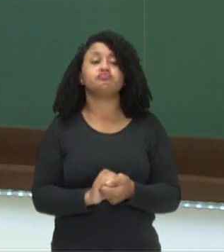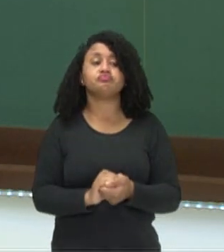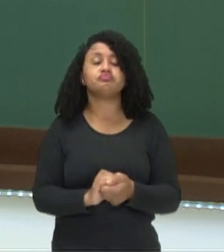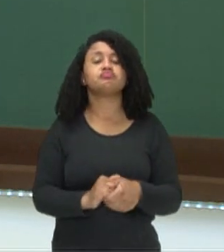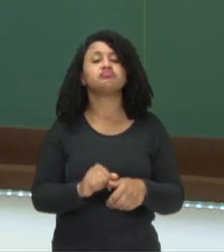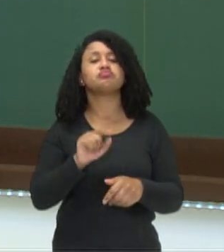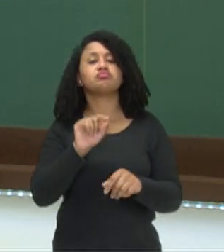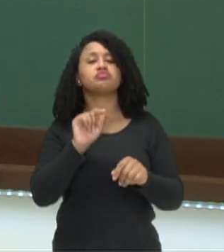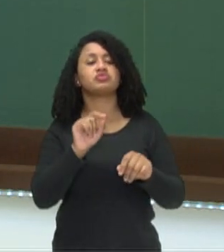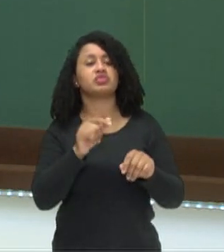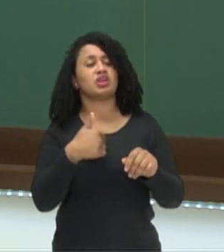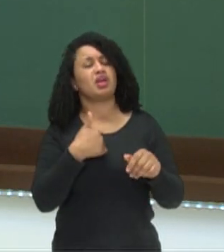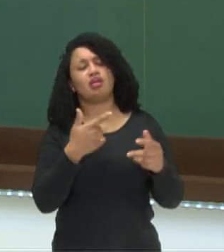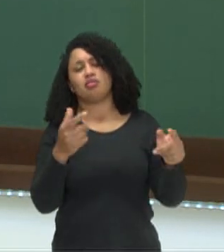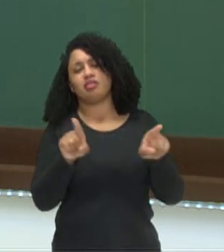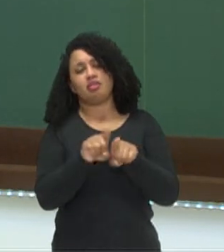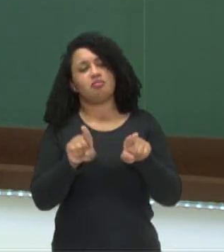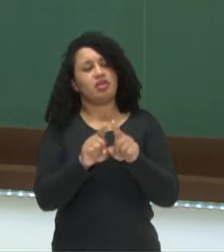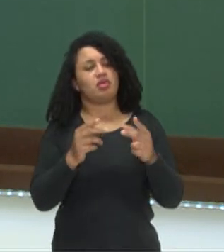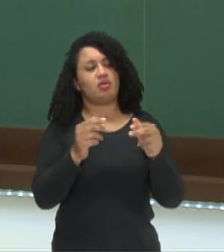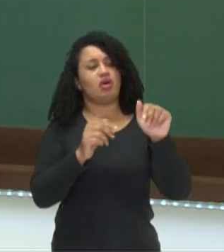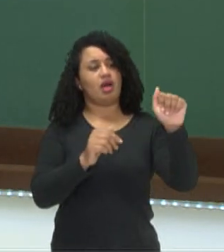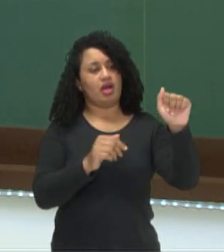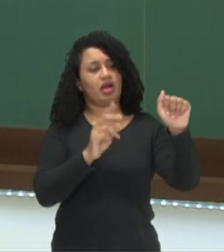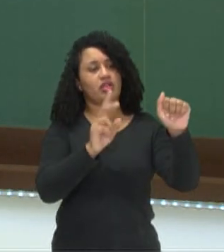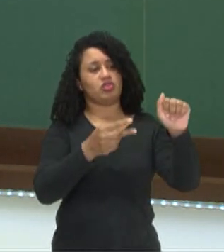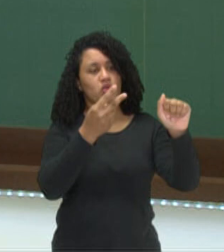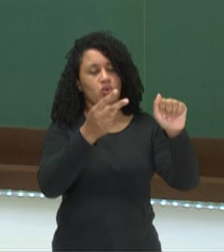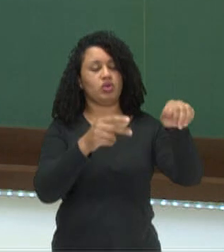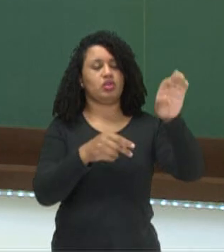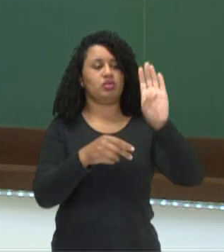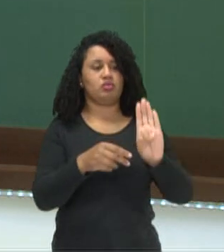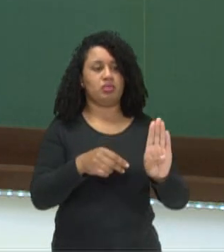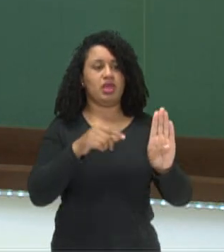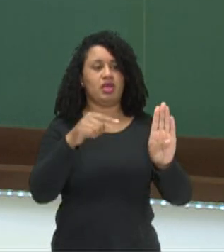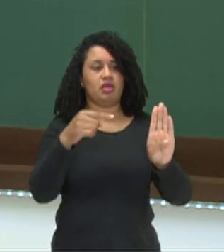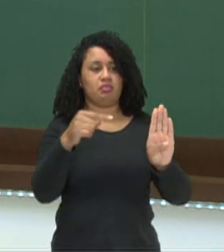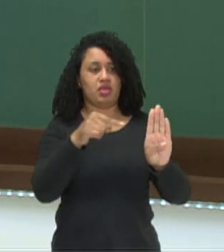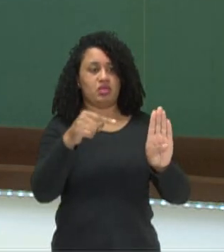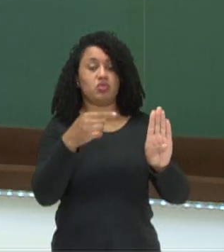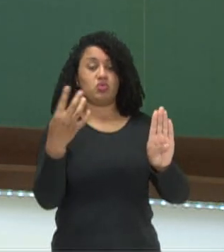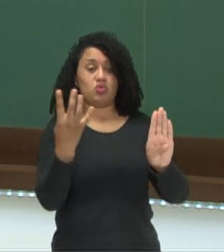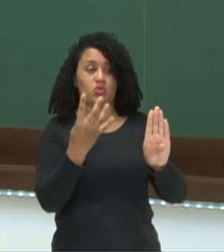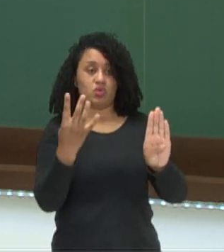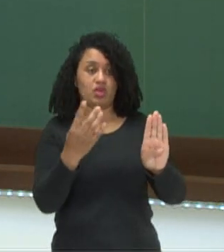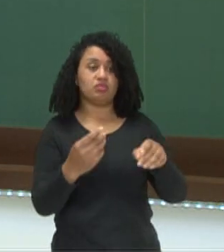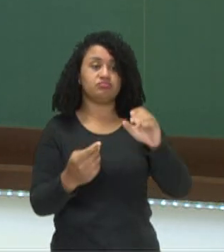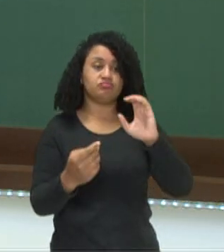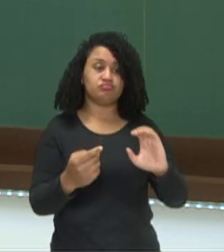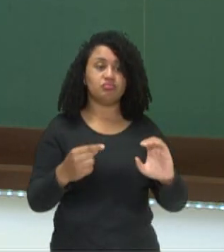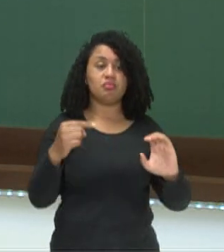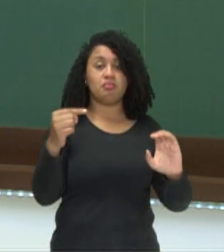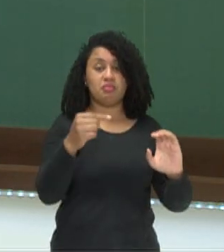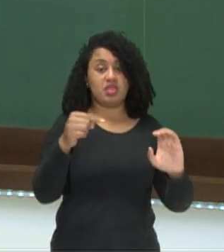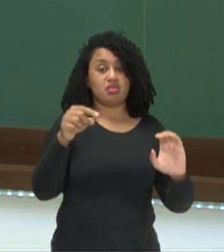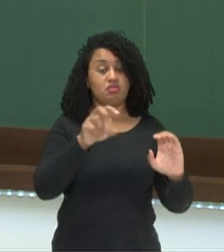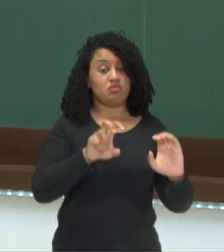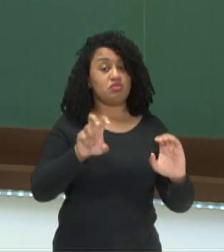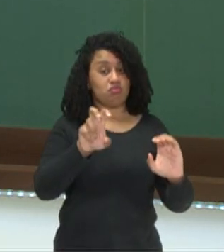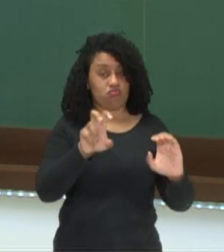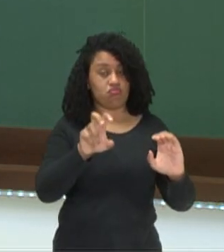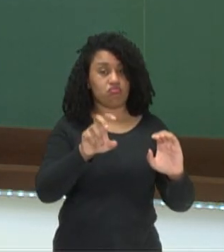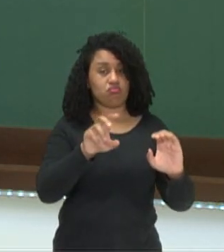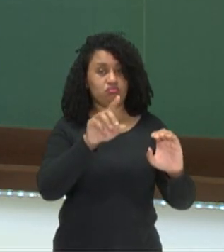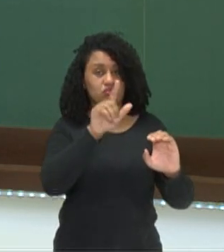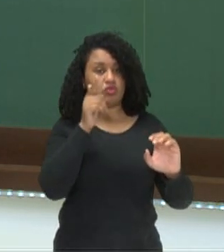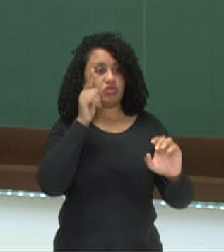menos 5. Mesmo jeito, tira o A. O A é 2, o B menos 4 e o C menos